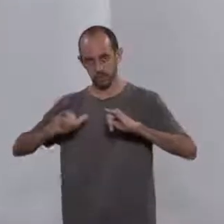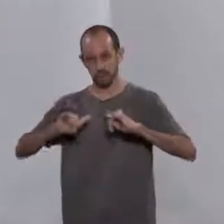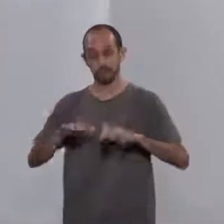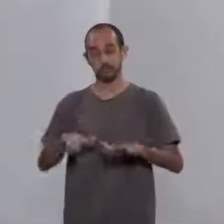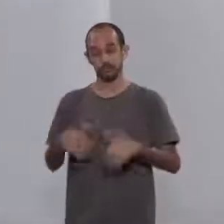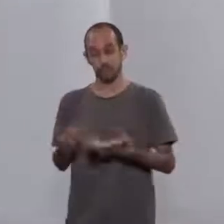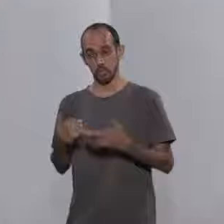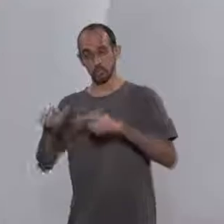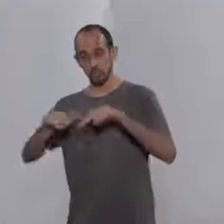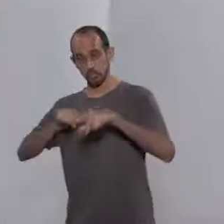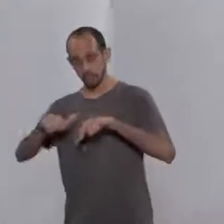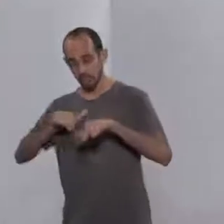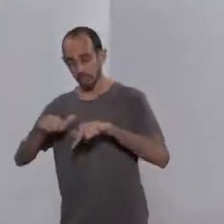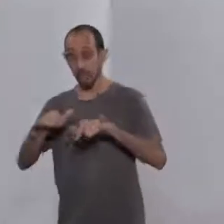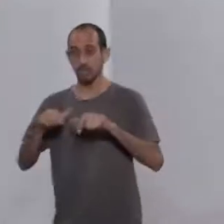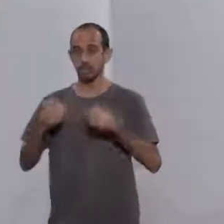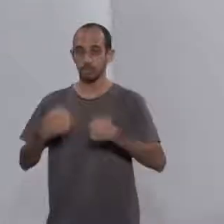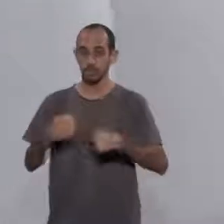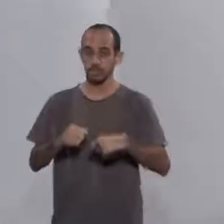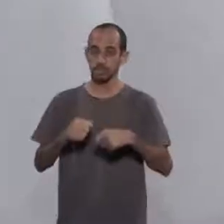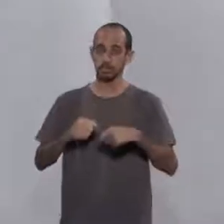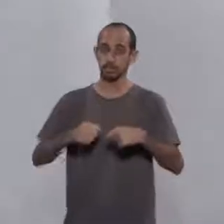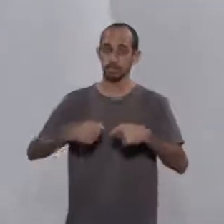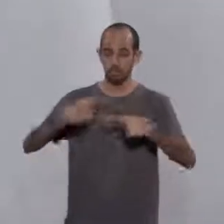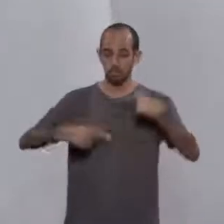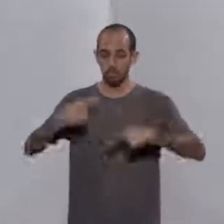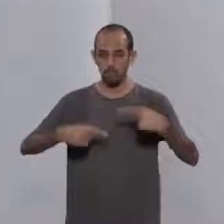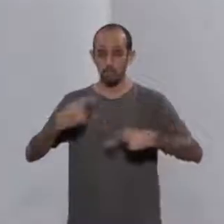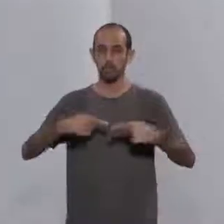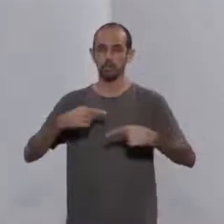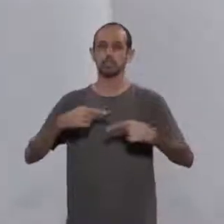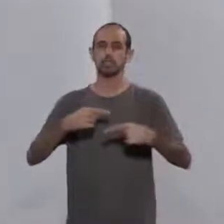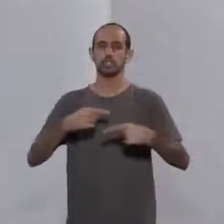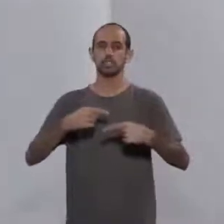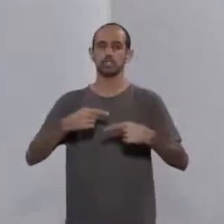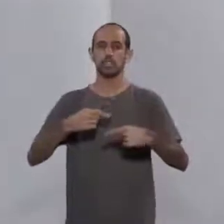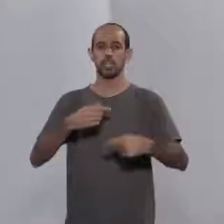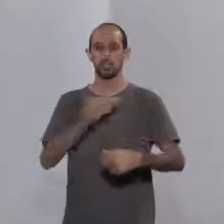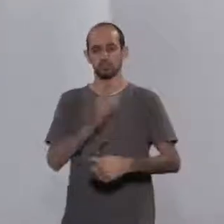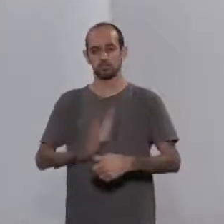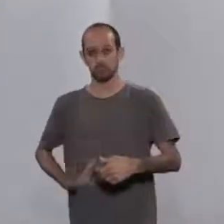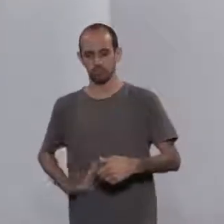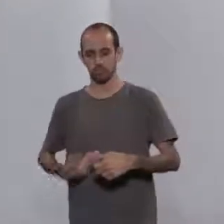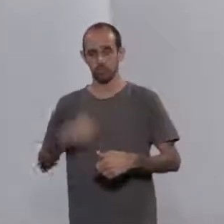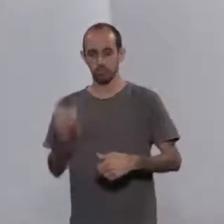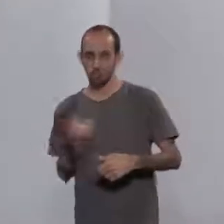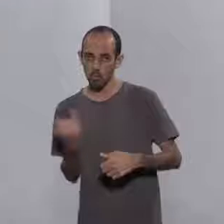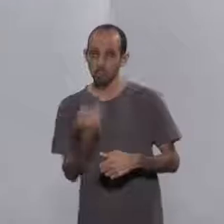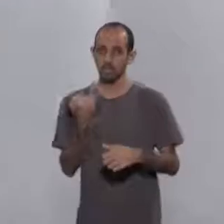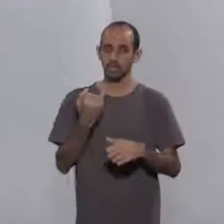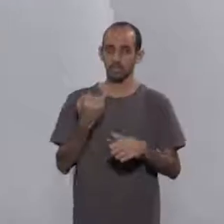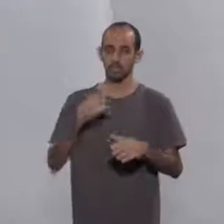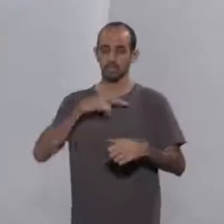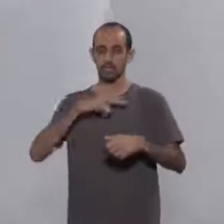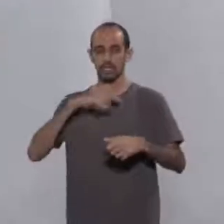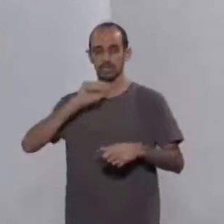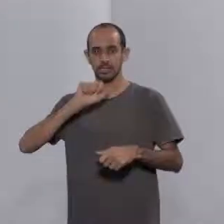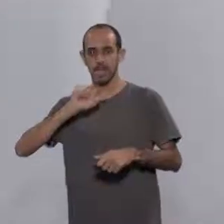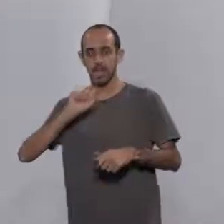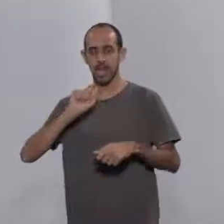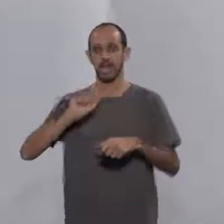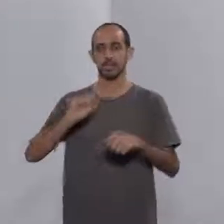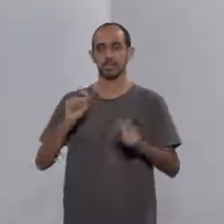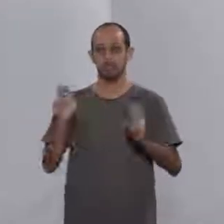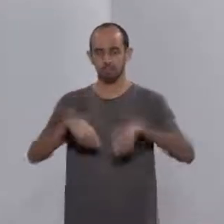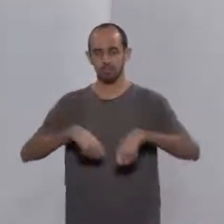trabalho, né, que é sedimentado em termos de política pública de atendimento, que é importante. As salas de recurso